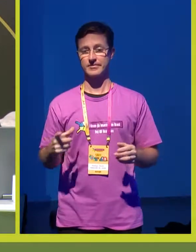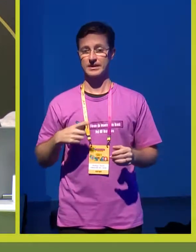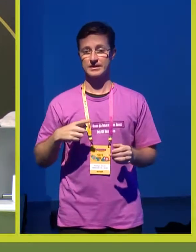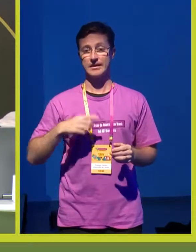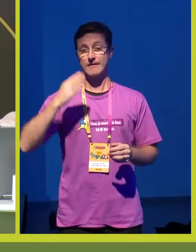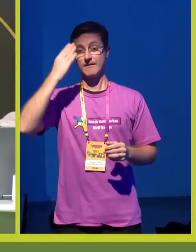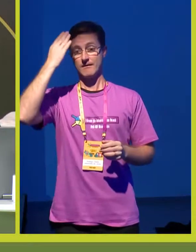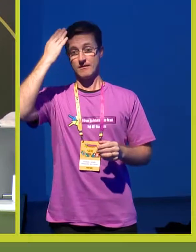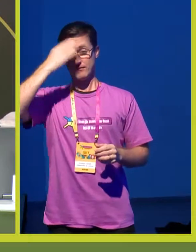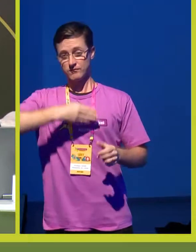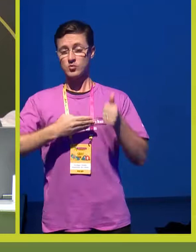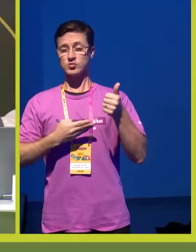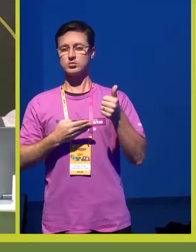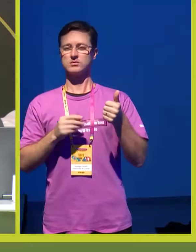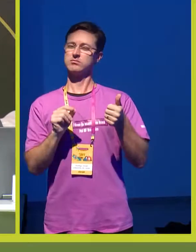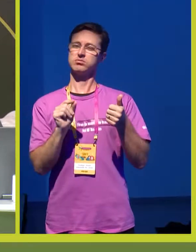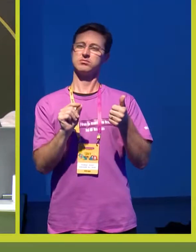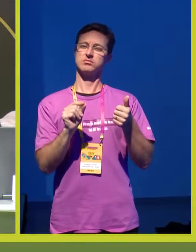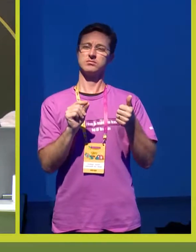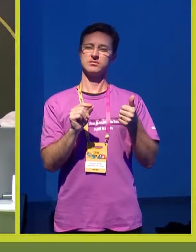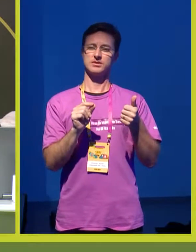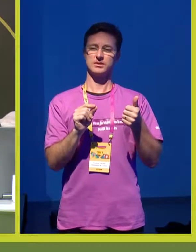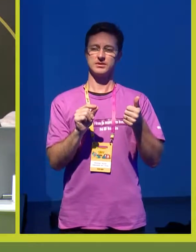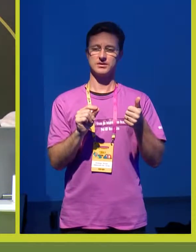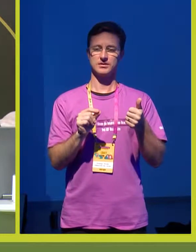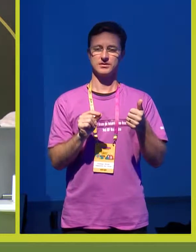positivos. Falsos positivos que